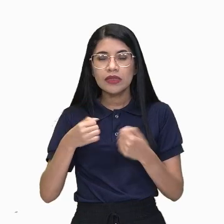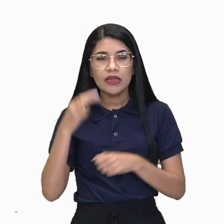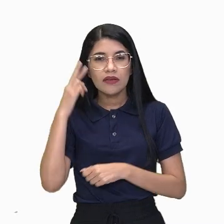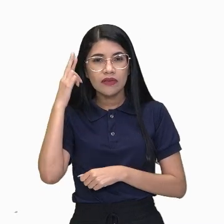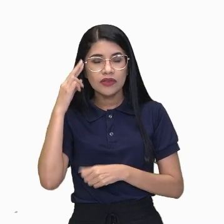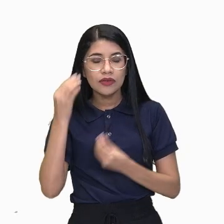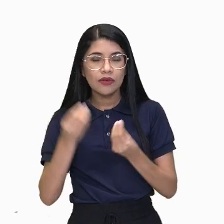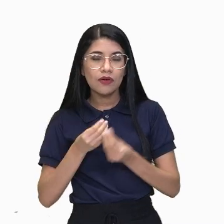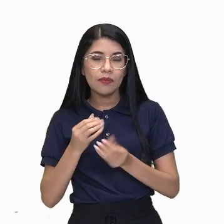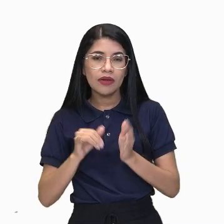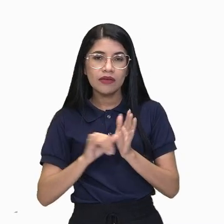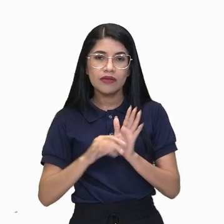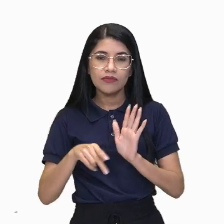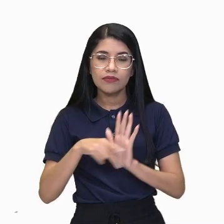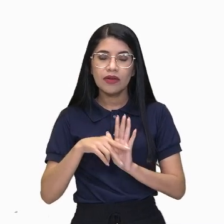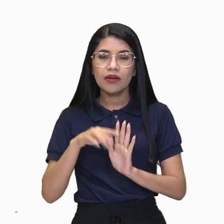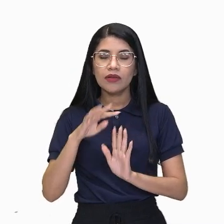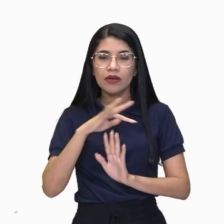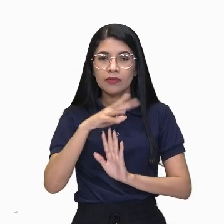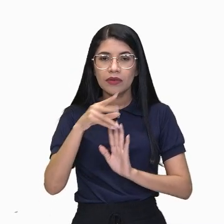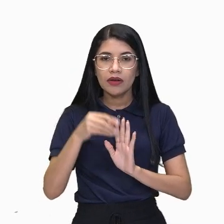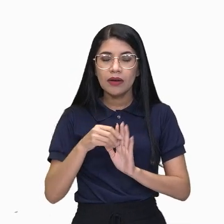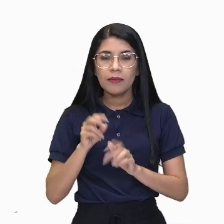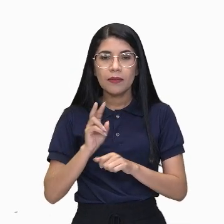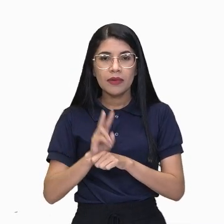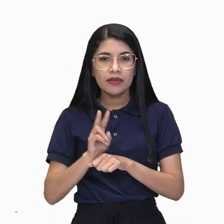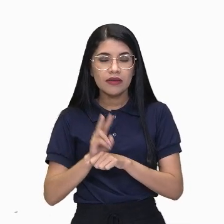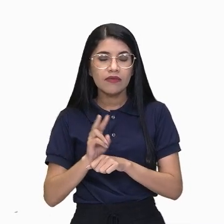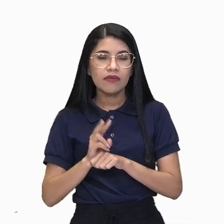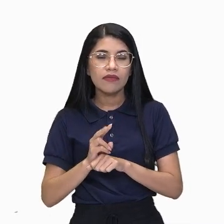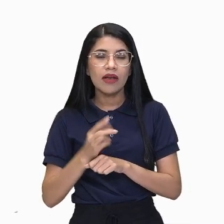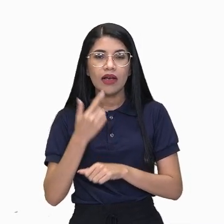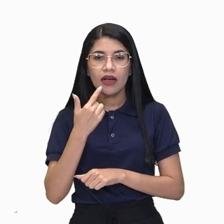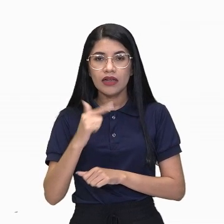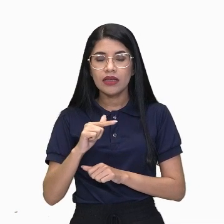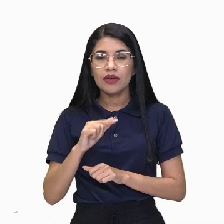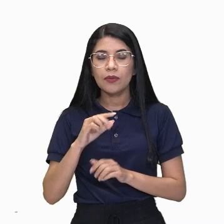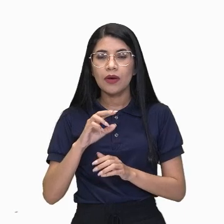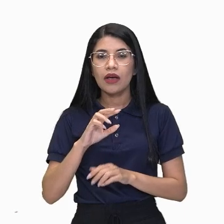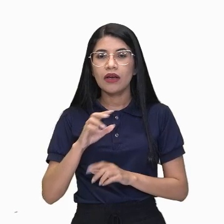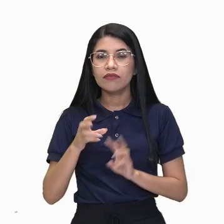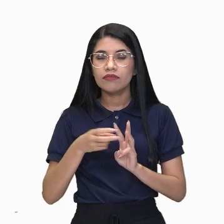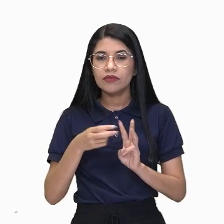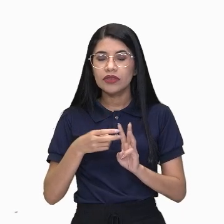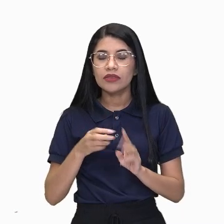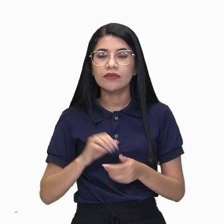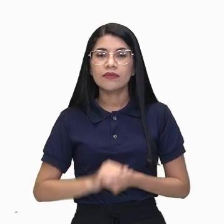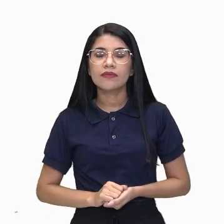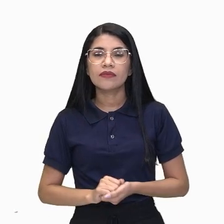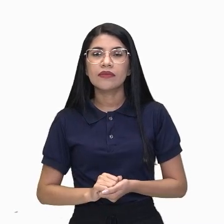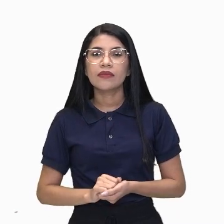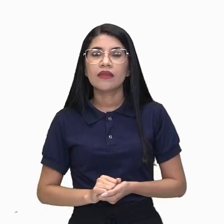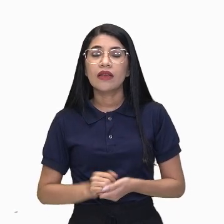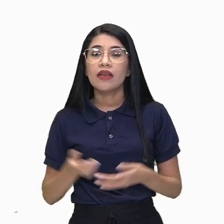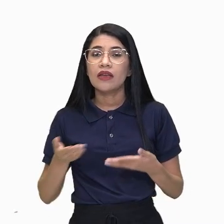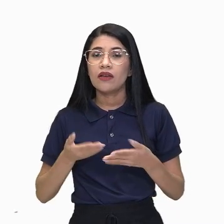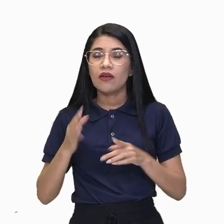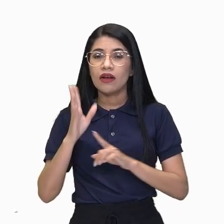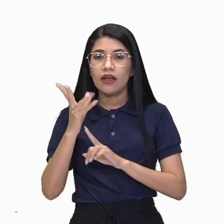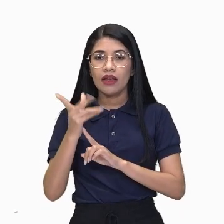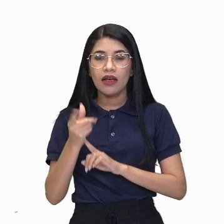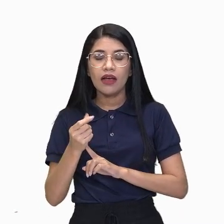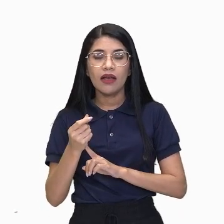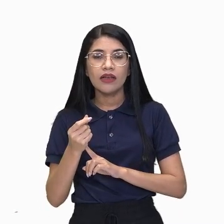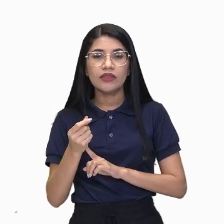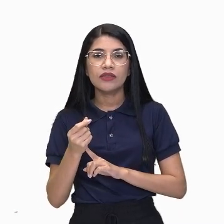identidade da cultura amazônica. Então é a preservação da língua indígena, e nós temos também a questão da arte e do artesanato como expressão cultural,